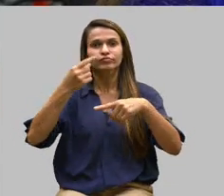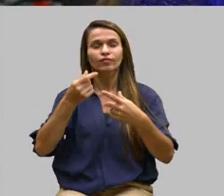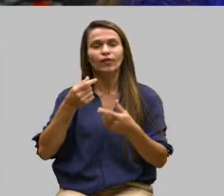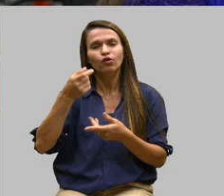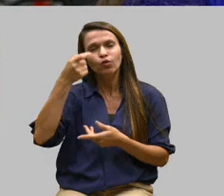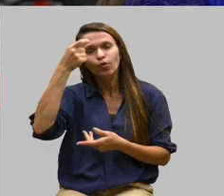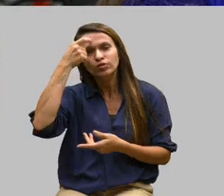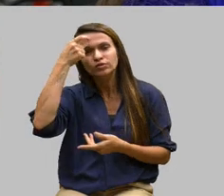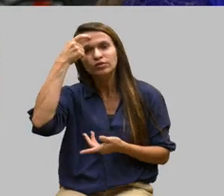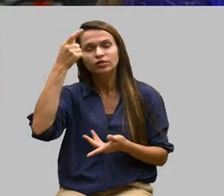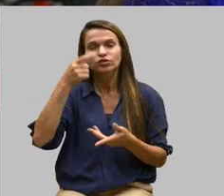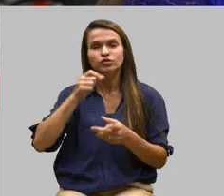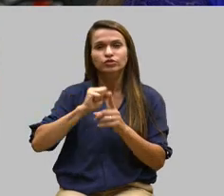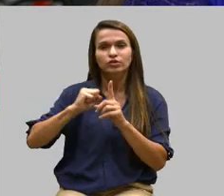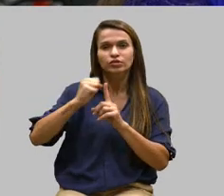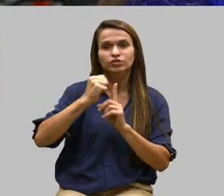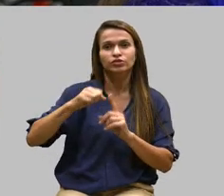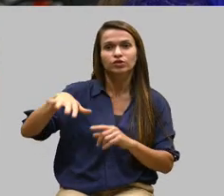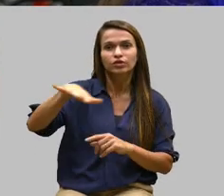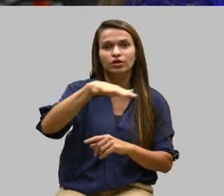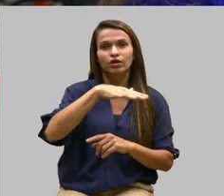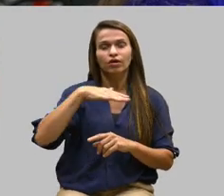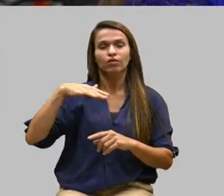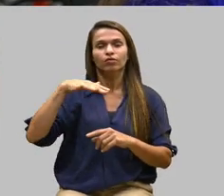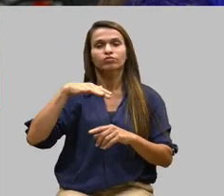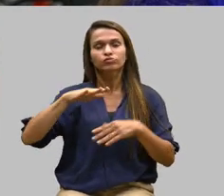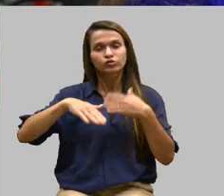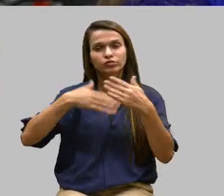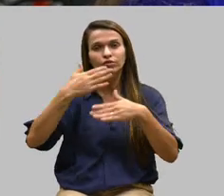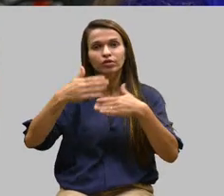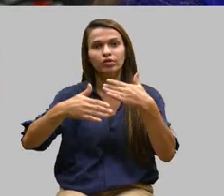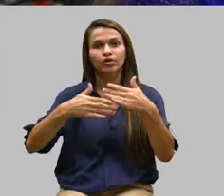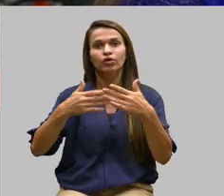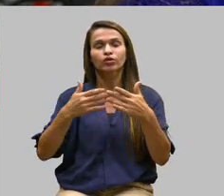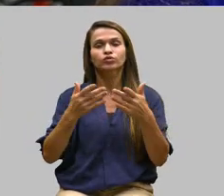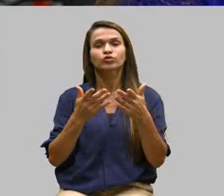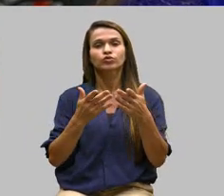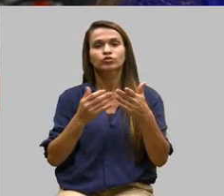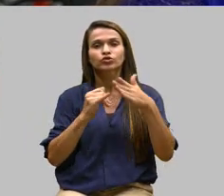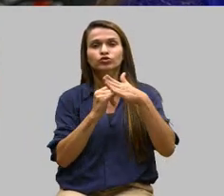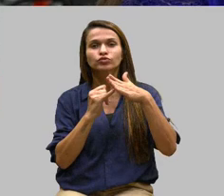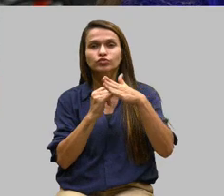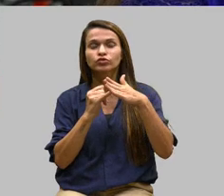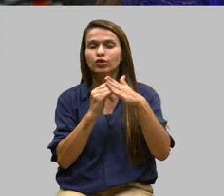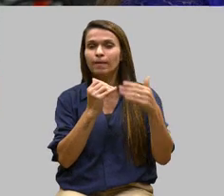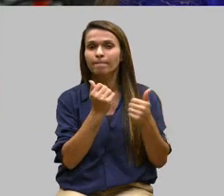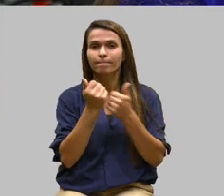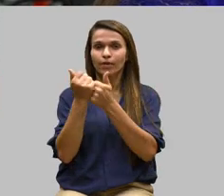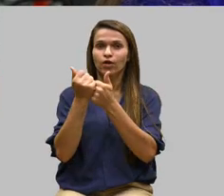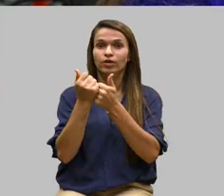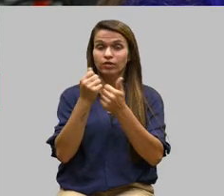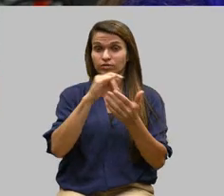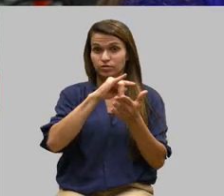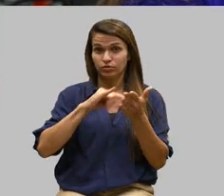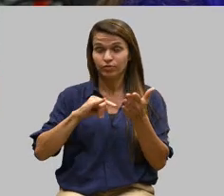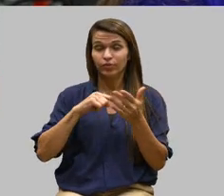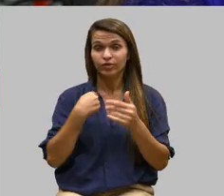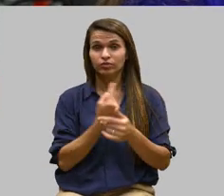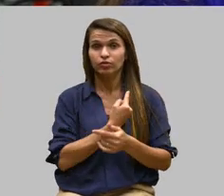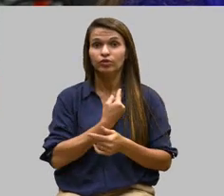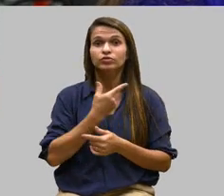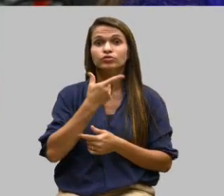da sociedade Geral do setor produtivo das entidades que apoiam nessa pauta para que a gente consiga